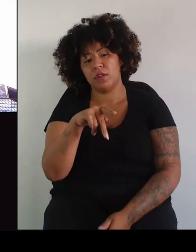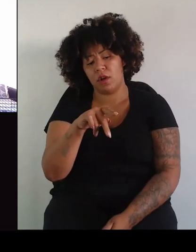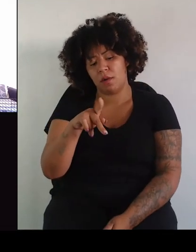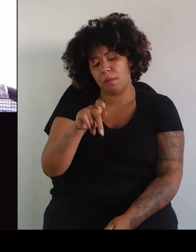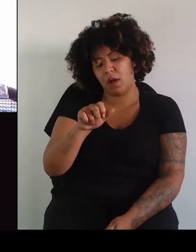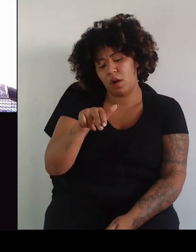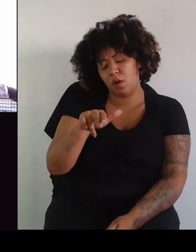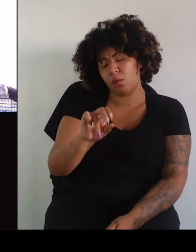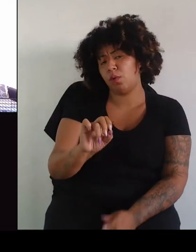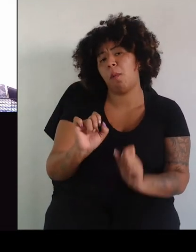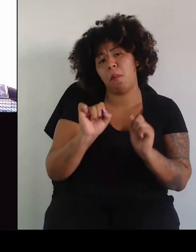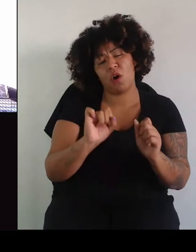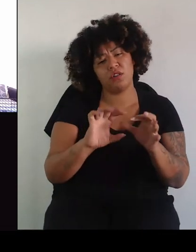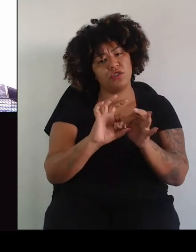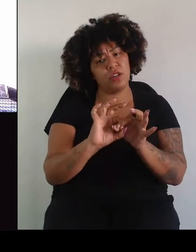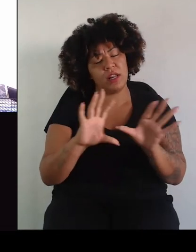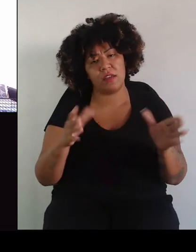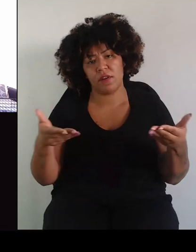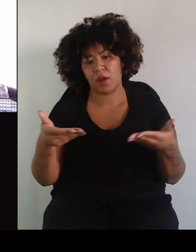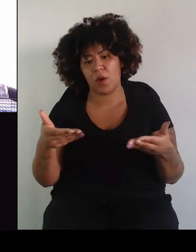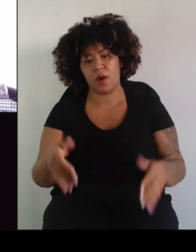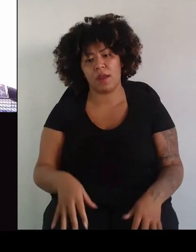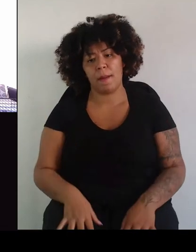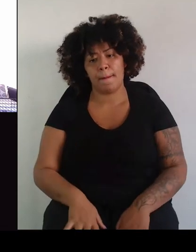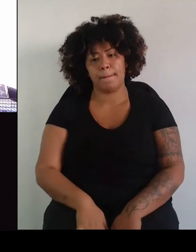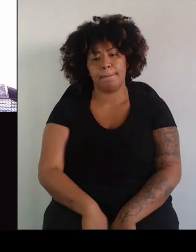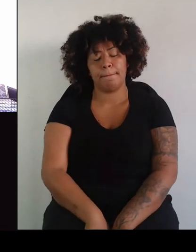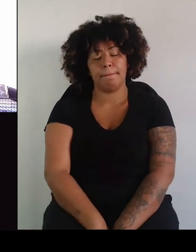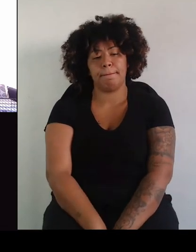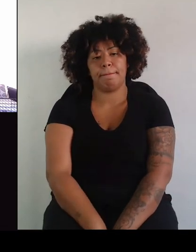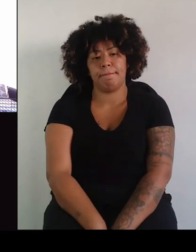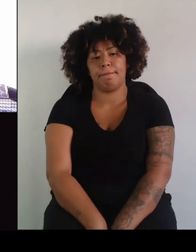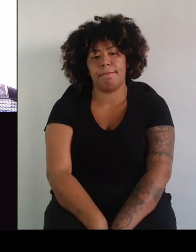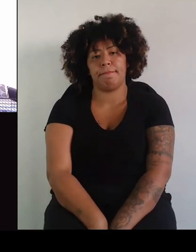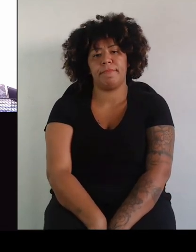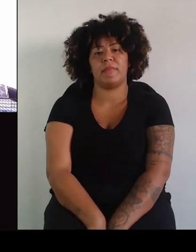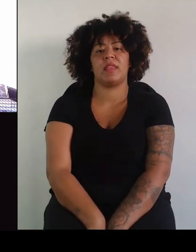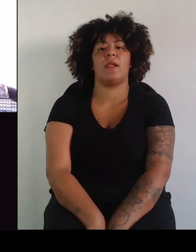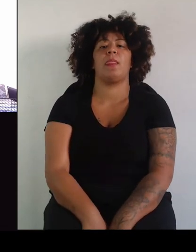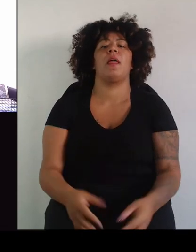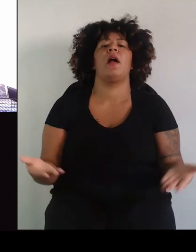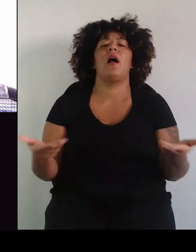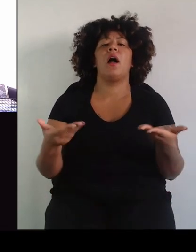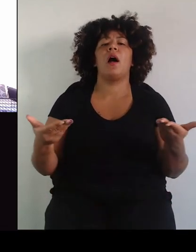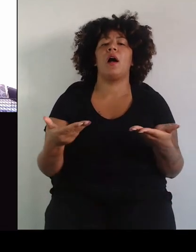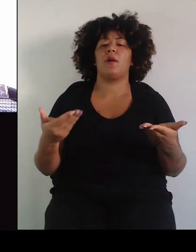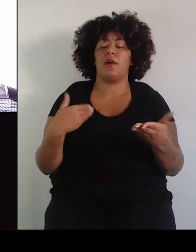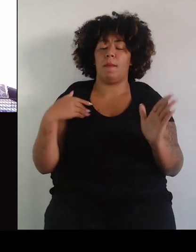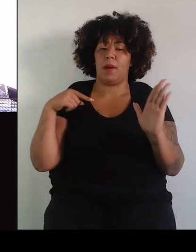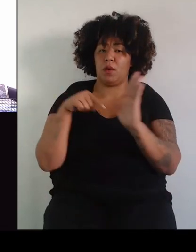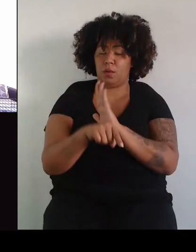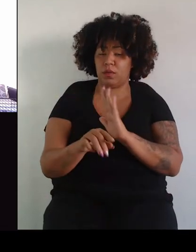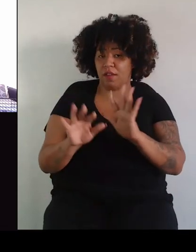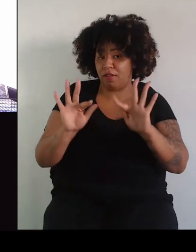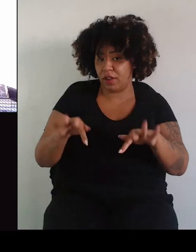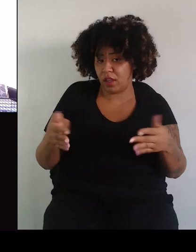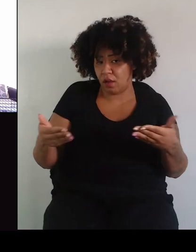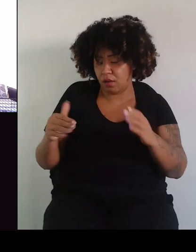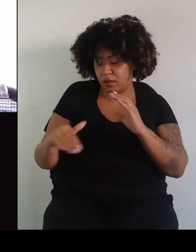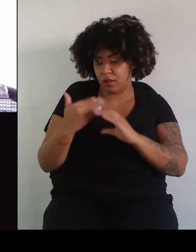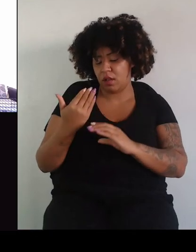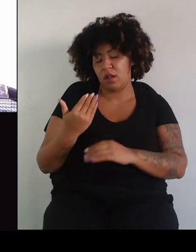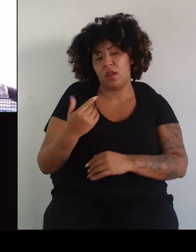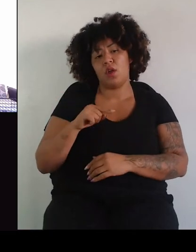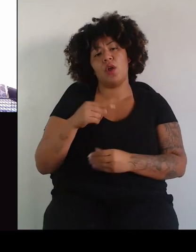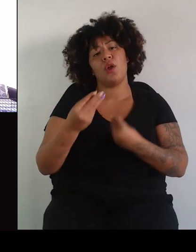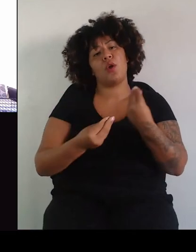fiquem à vontade eu faria a última pergunta que que recebemos aqui e é como vocês também